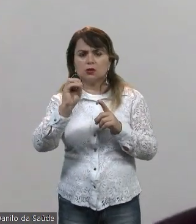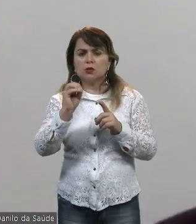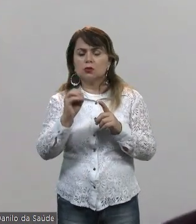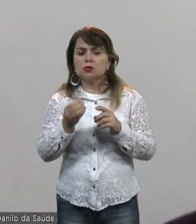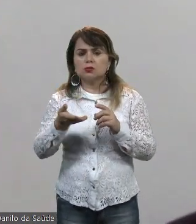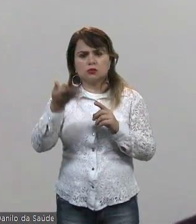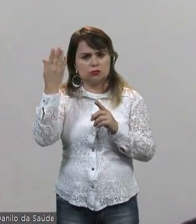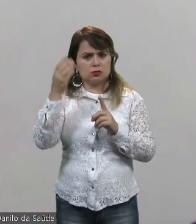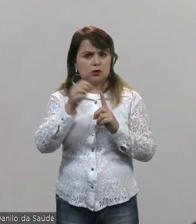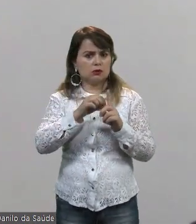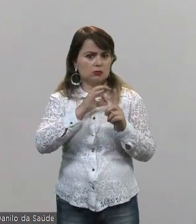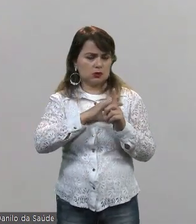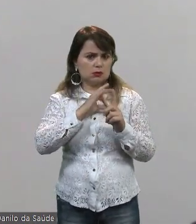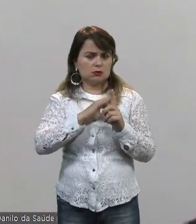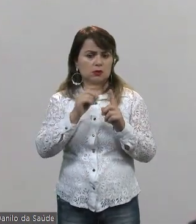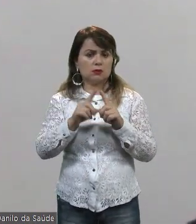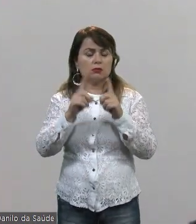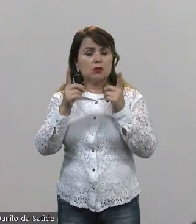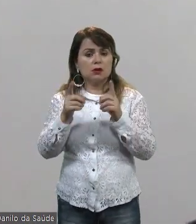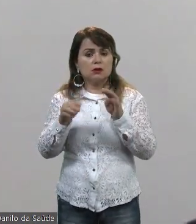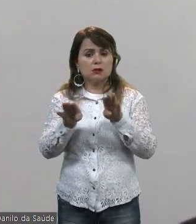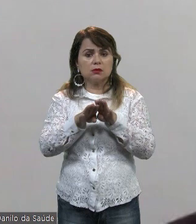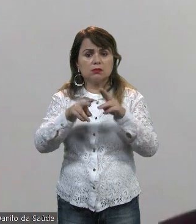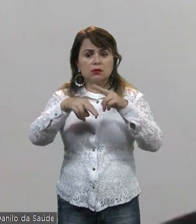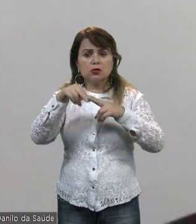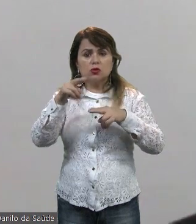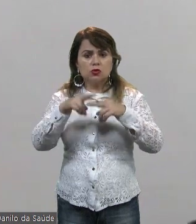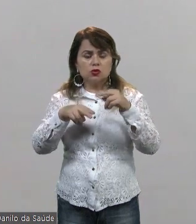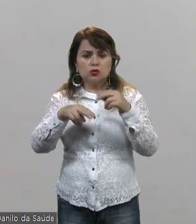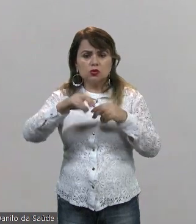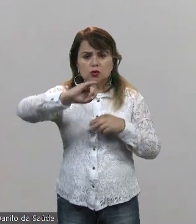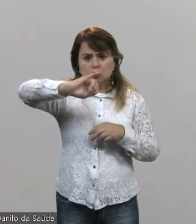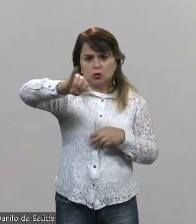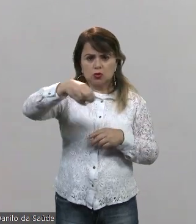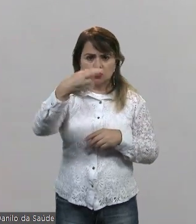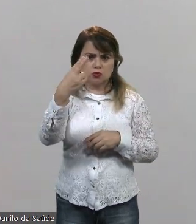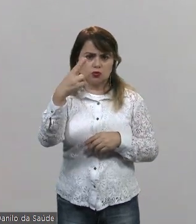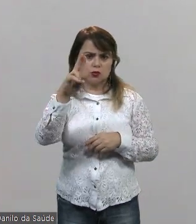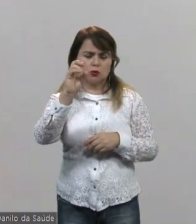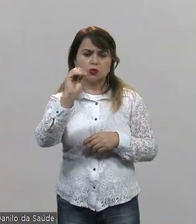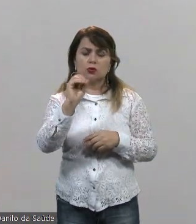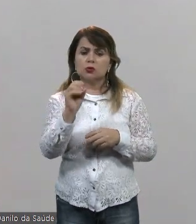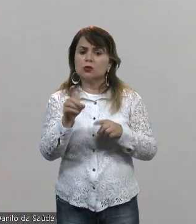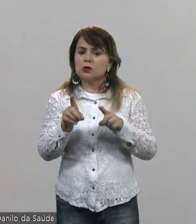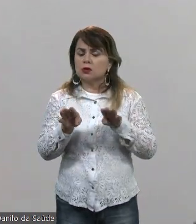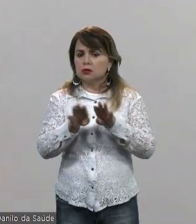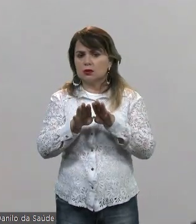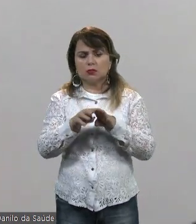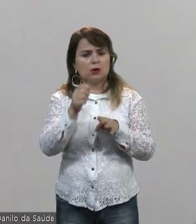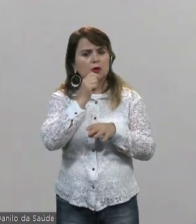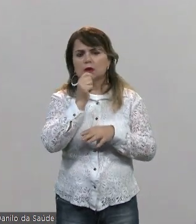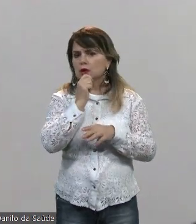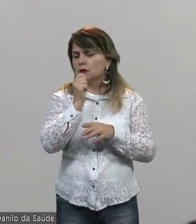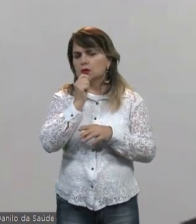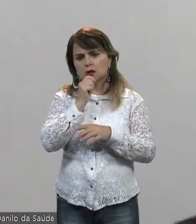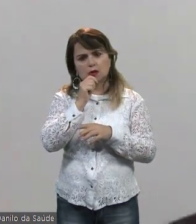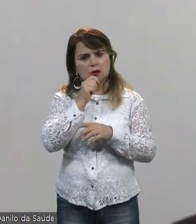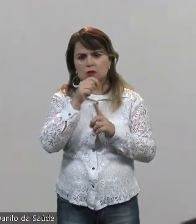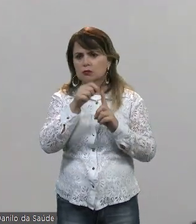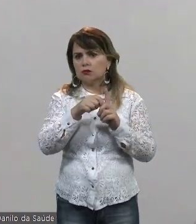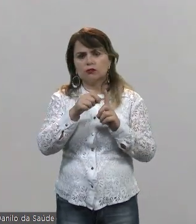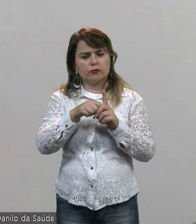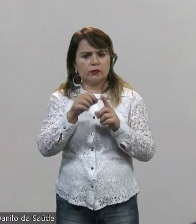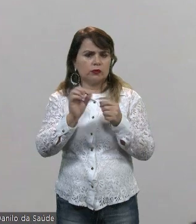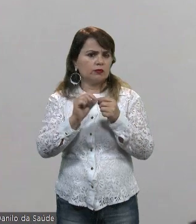que seria possível, também não foi feito. Então, eu venho, através desse espaço, pedir, fazer um apelo e, se regimentar